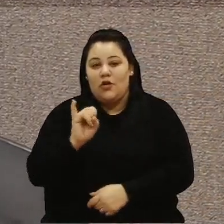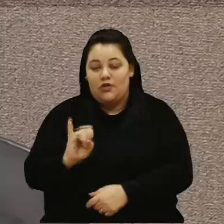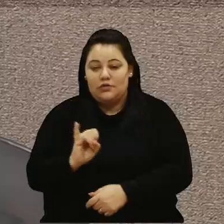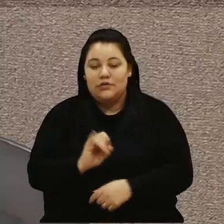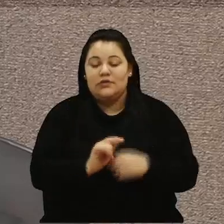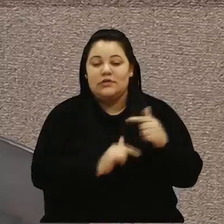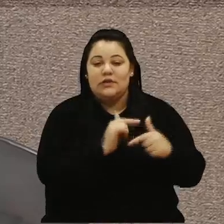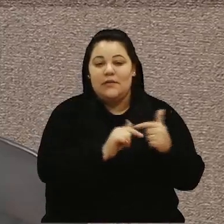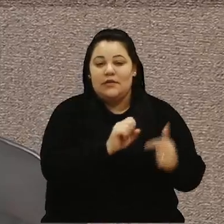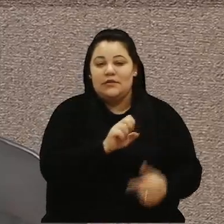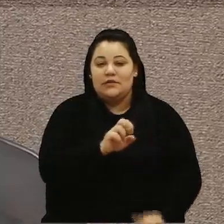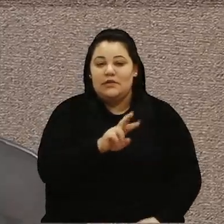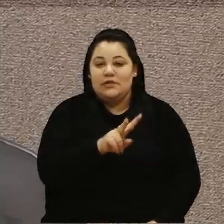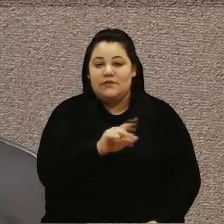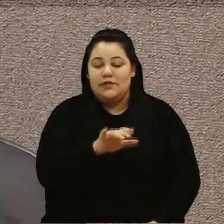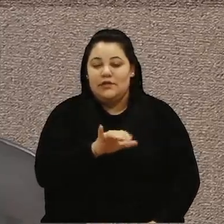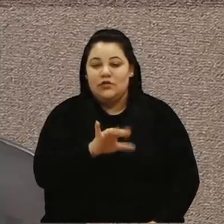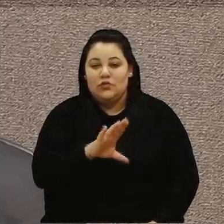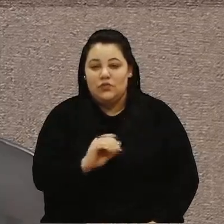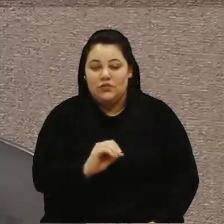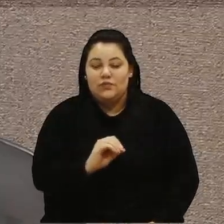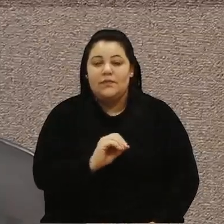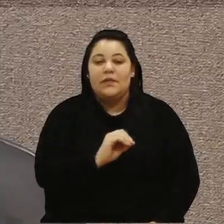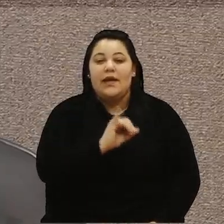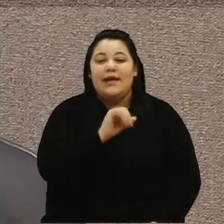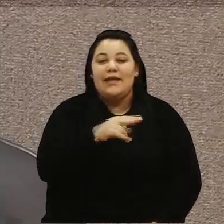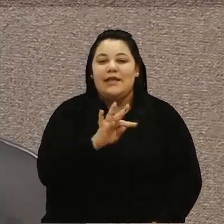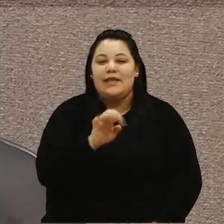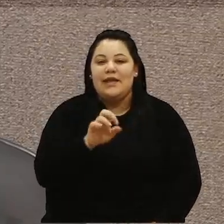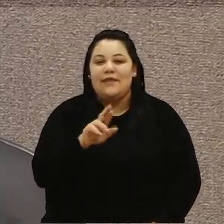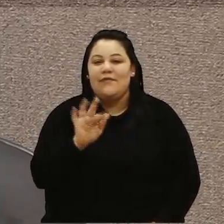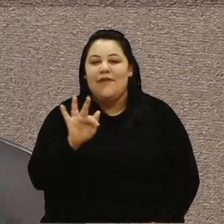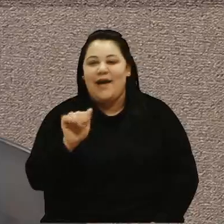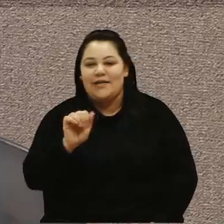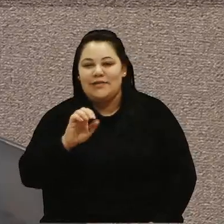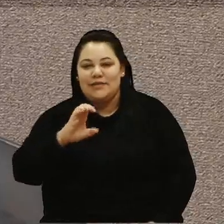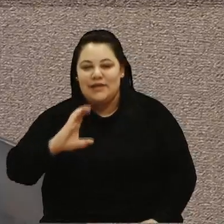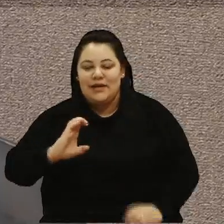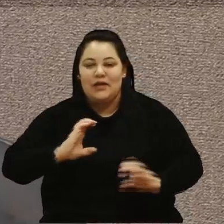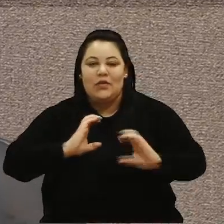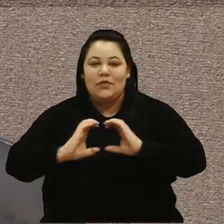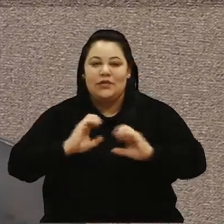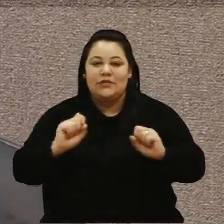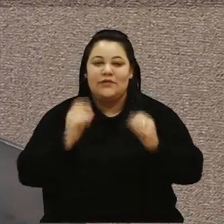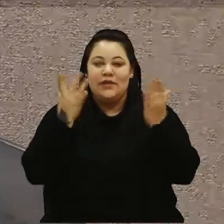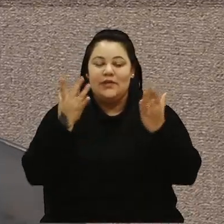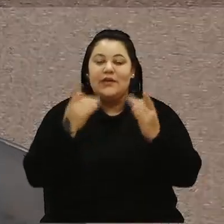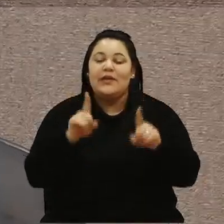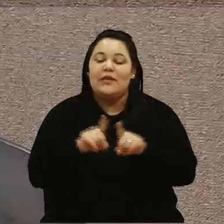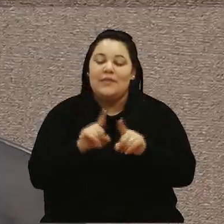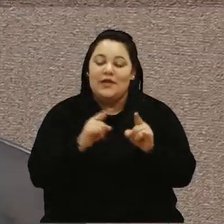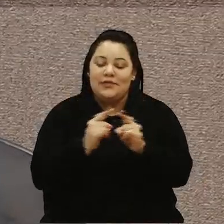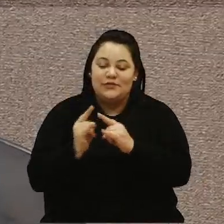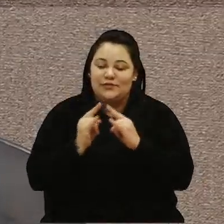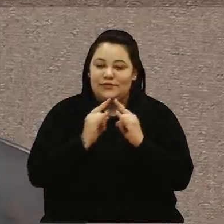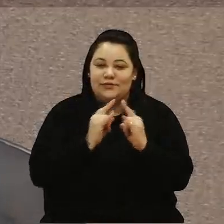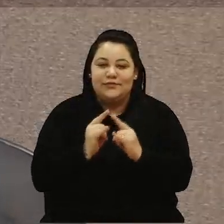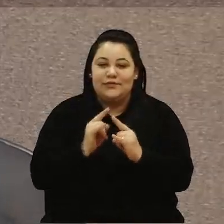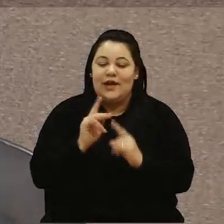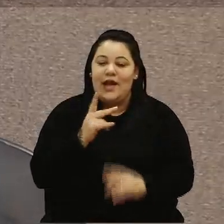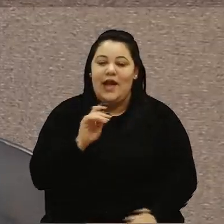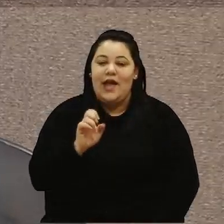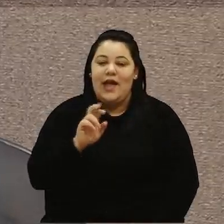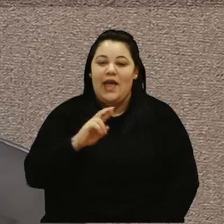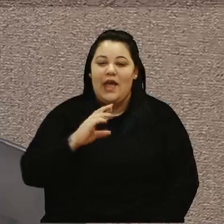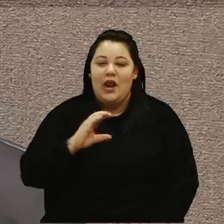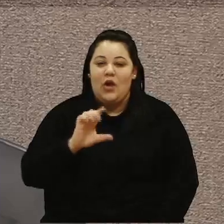Interface Comunicação e Eventos e teve também uma menção honrosa para o Instituto Hércules Galó. Lembrando aqui, Livraria Rossi, por